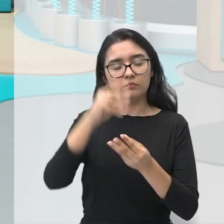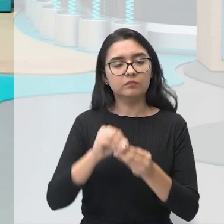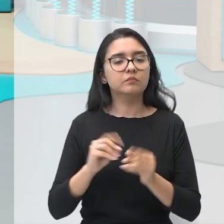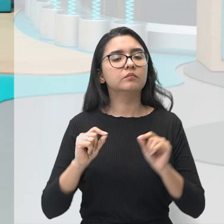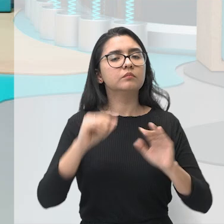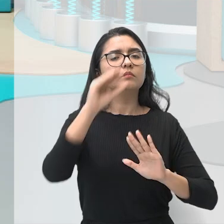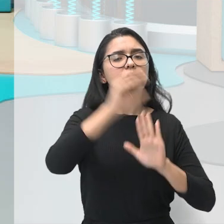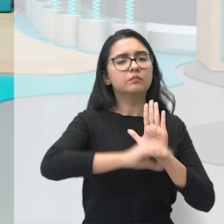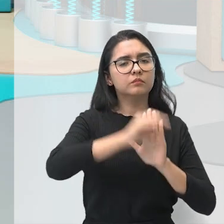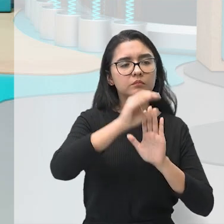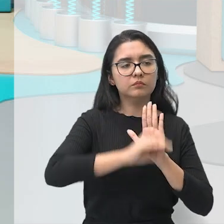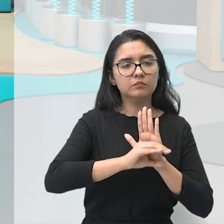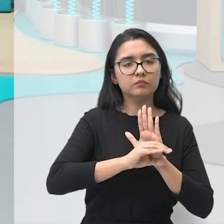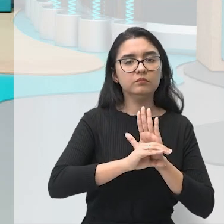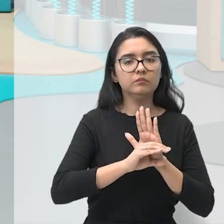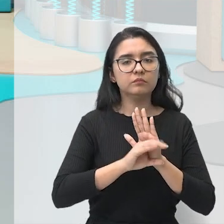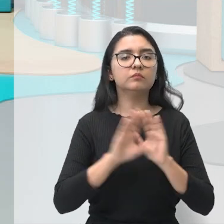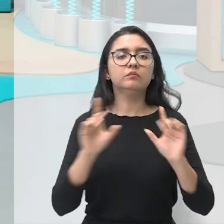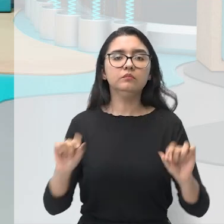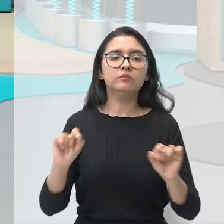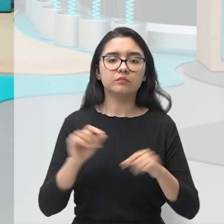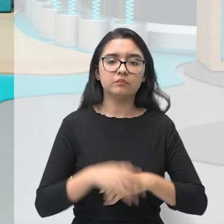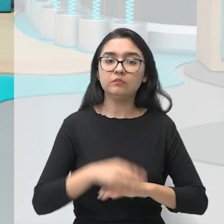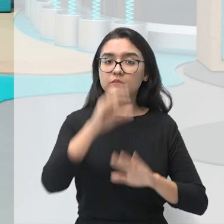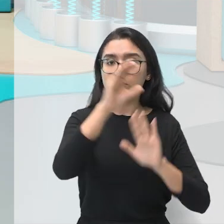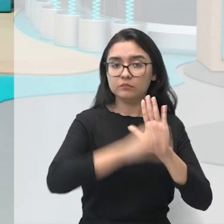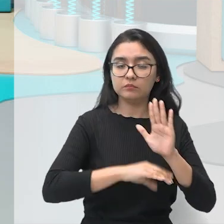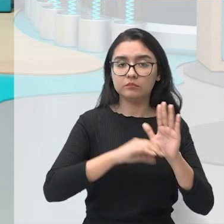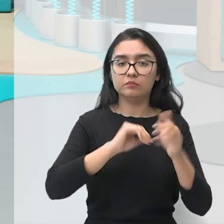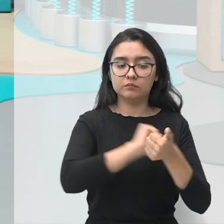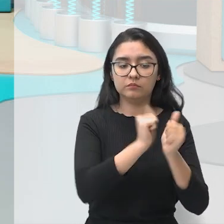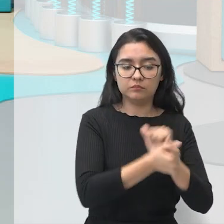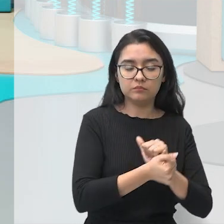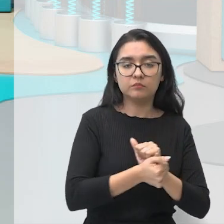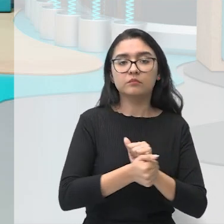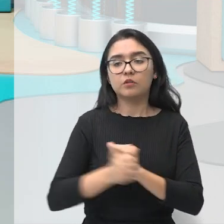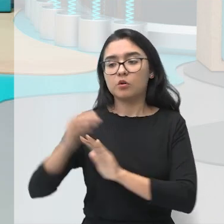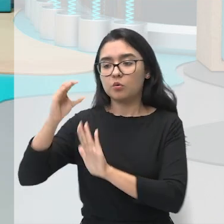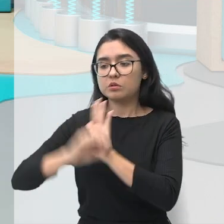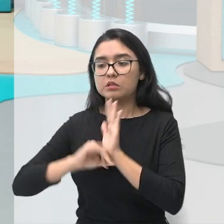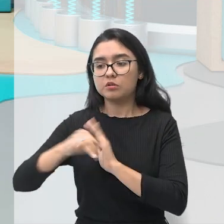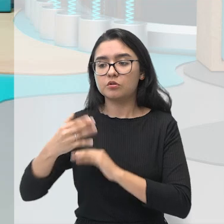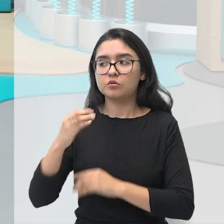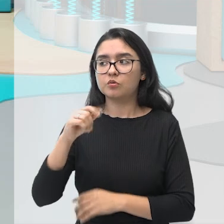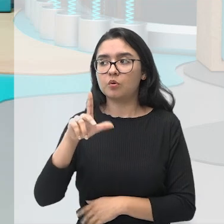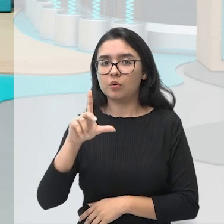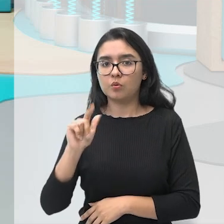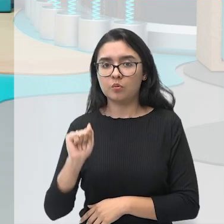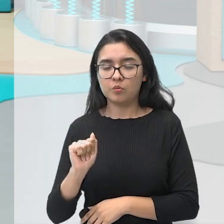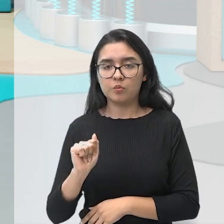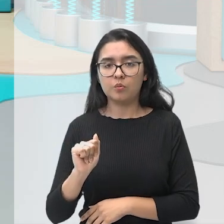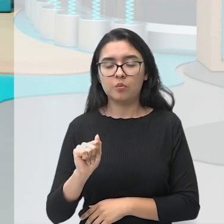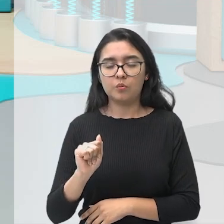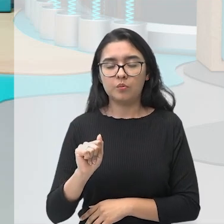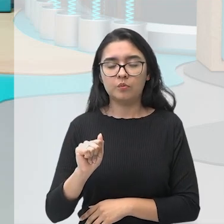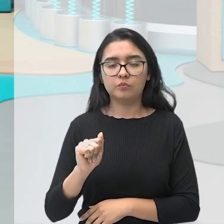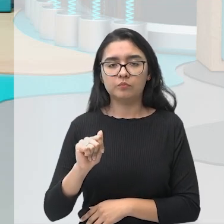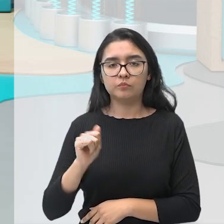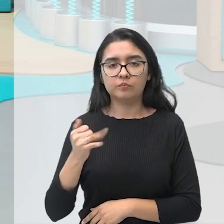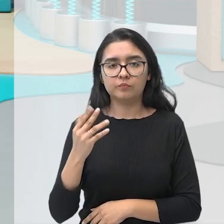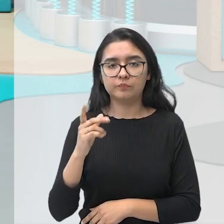dos conceitos lá do princípio da aula, o conceito de esporte e o conceito de jogo, ok? Então,